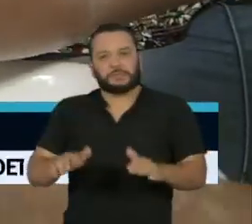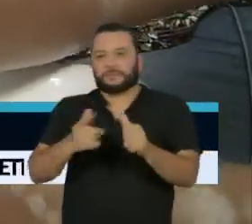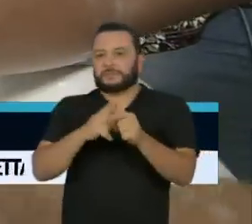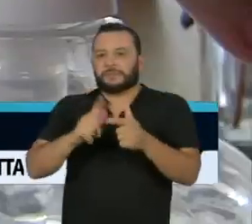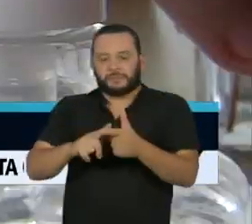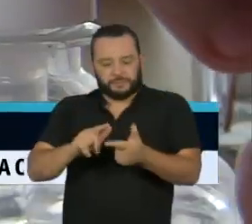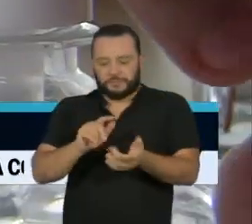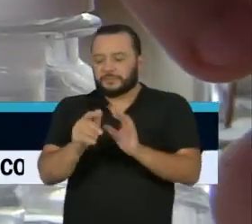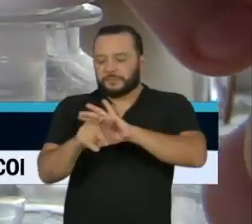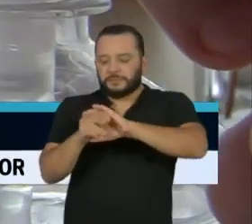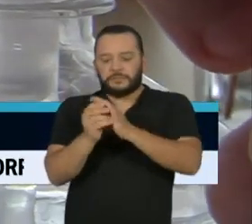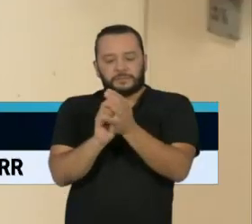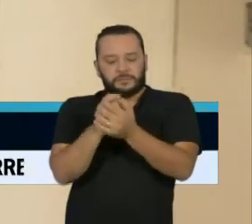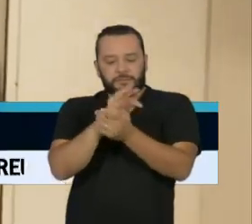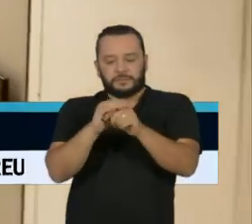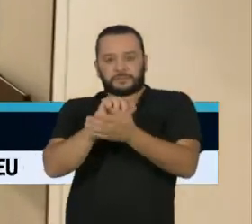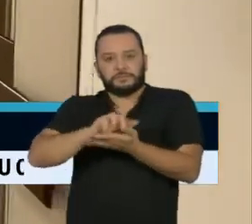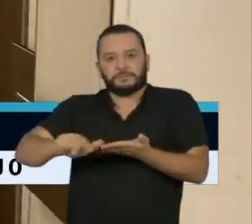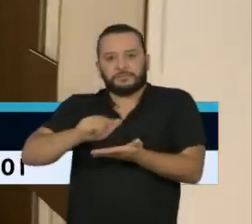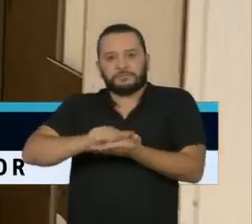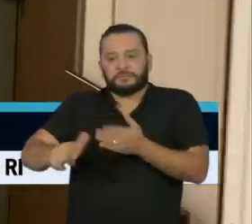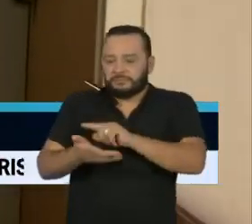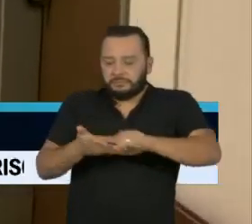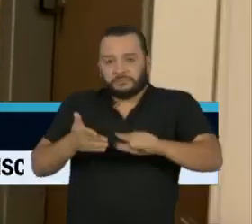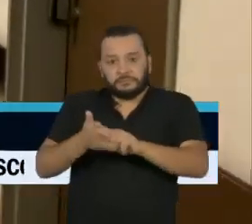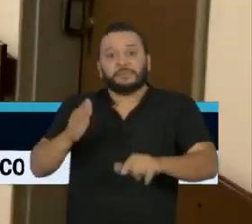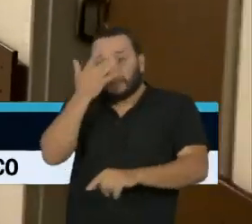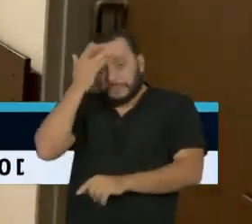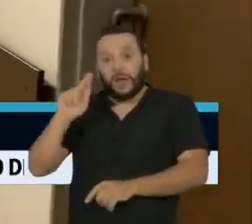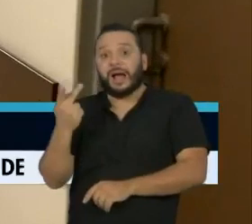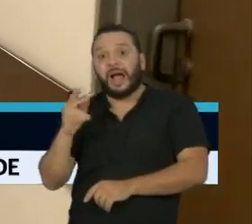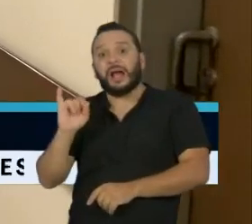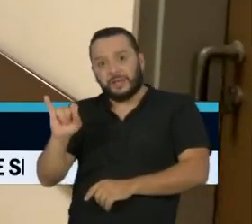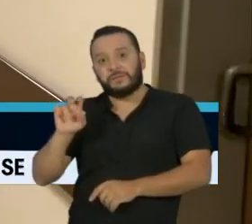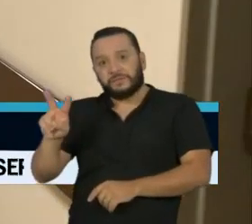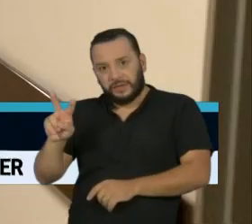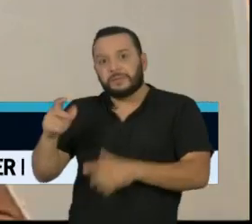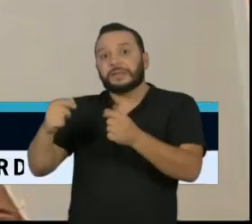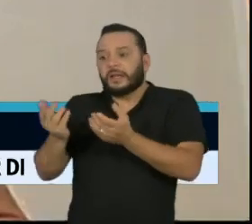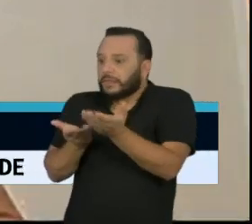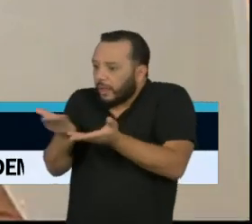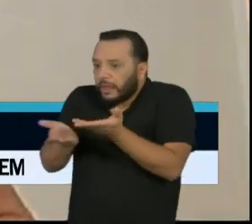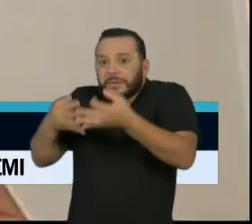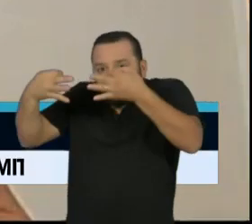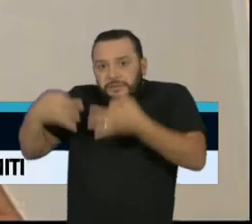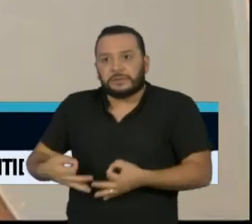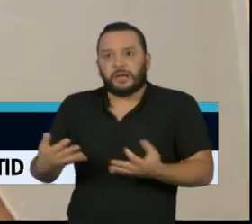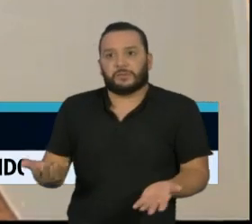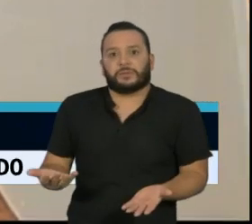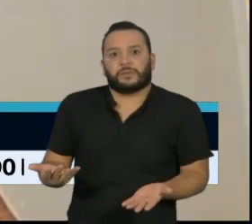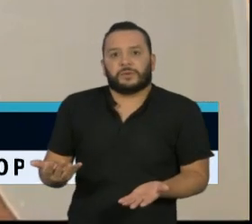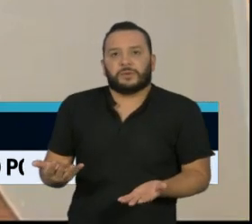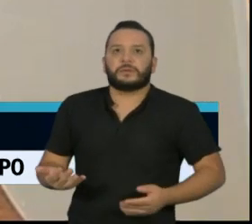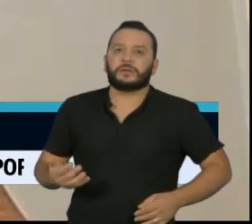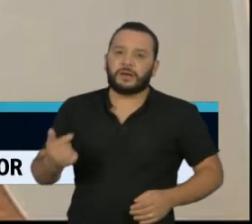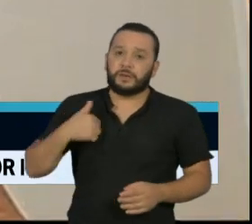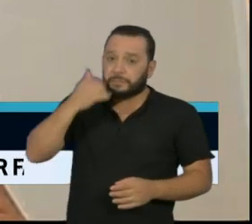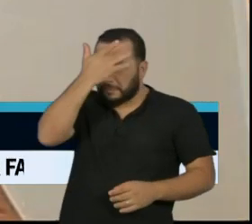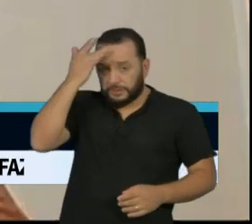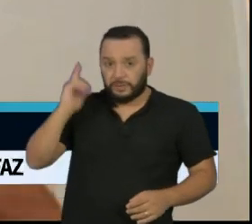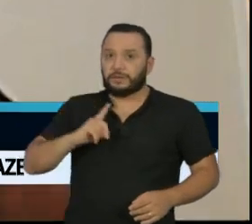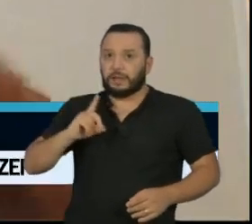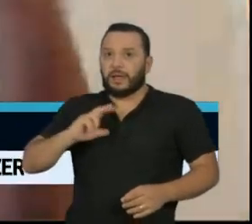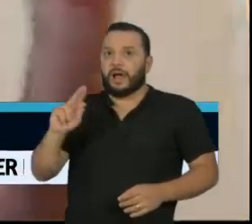da higiene e prevenção. Quem tem HIV deve estar com o tratamento em dia. A coisa mais importante para uma pessoa que tem